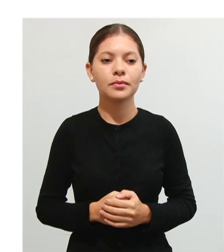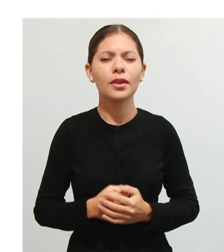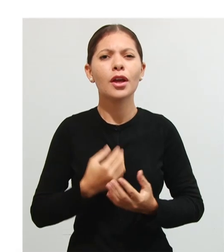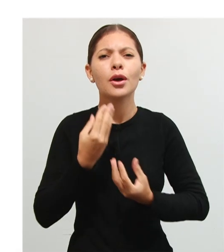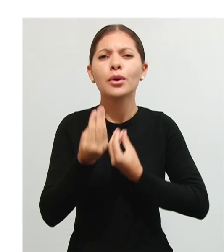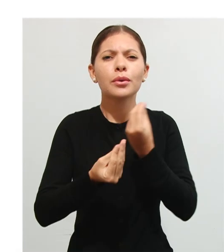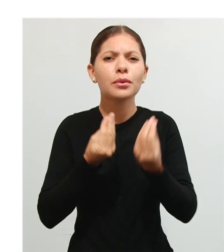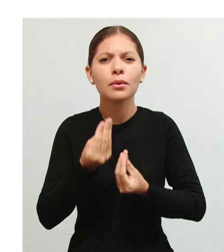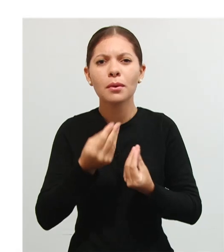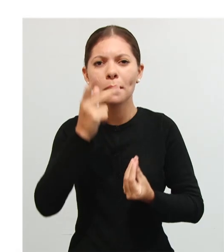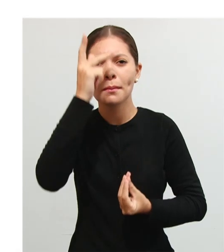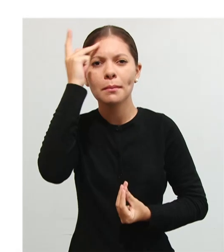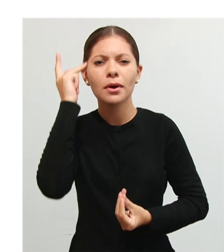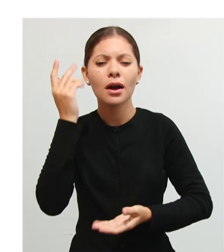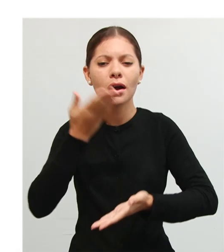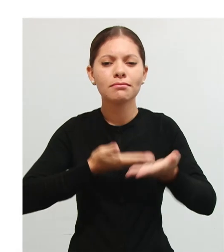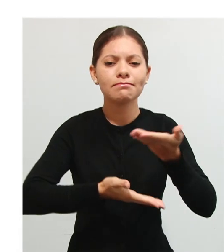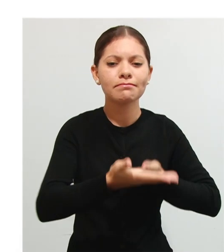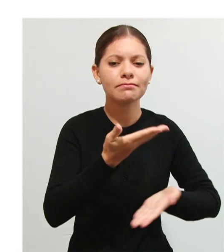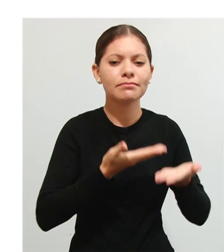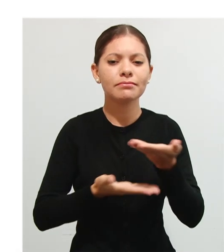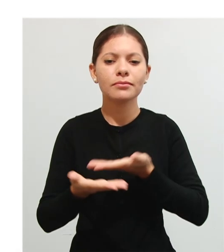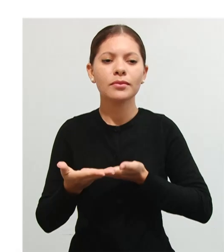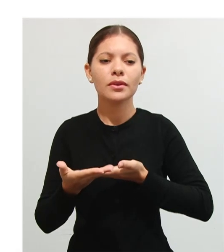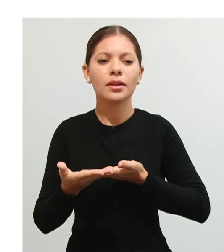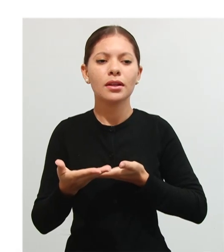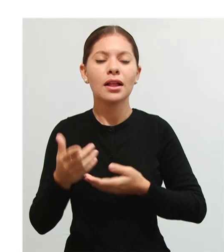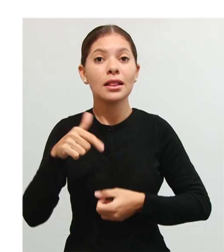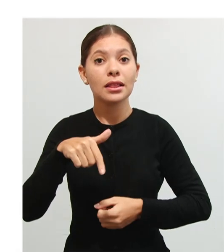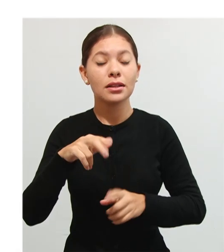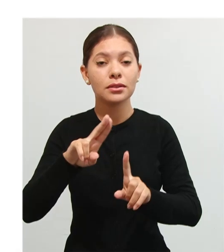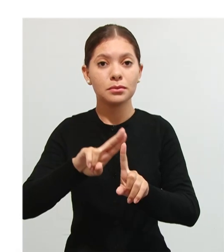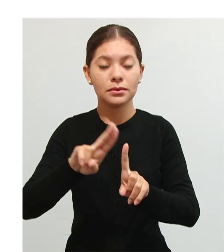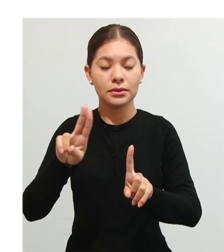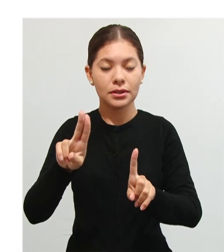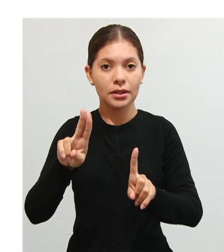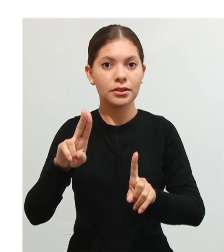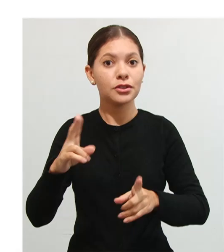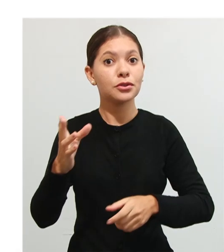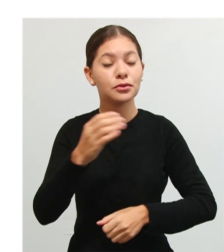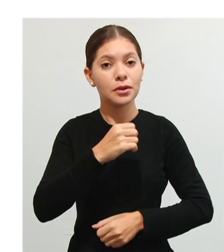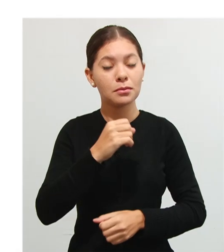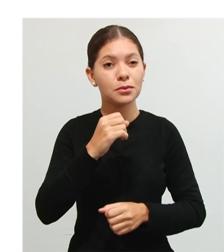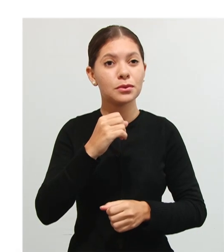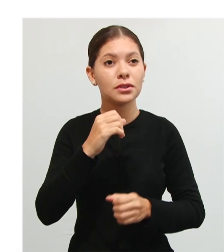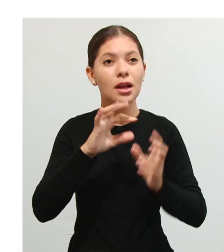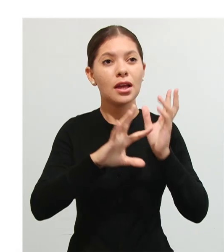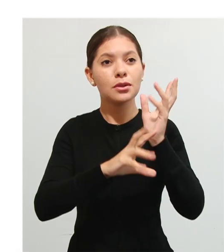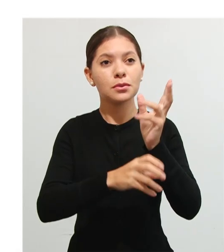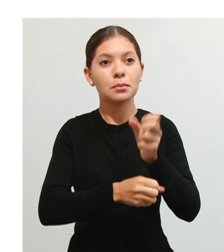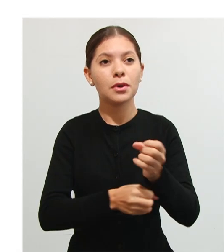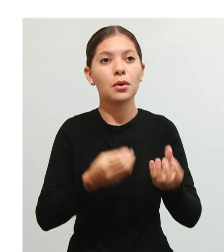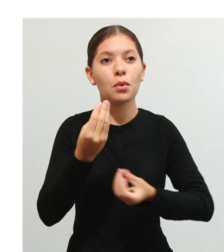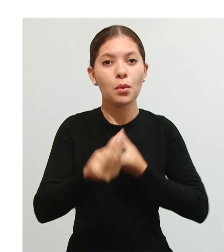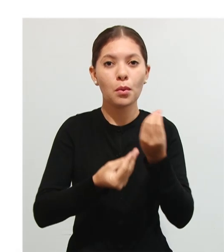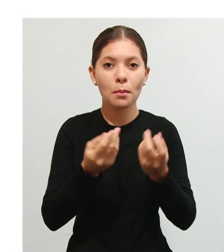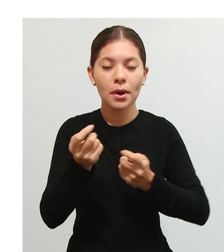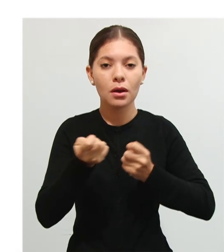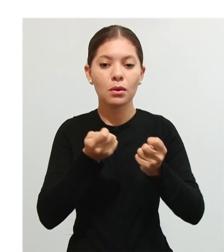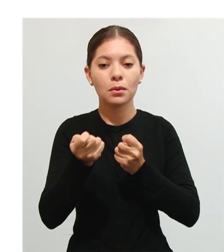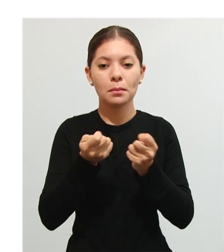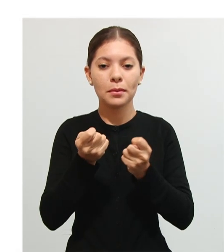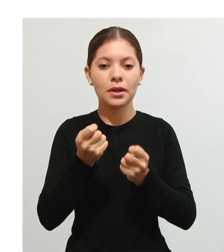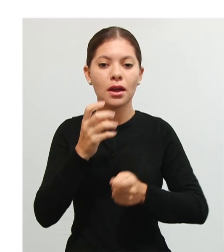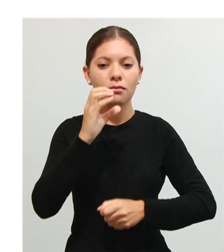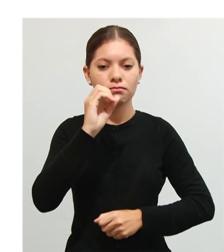Como as pessoas interagem? Nesta unidade, vamos resumir como a economia ortodoxa entende